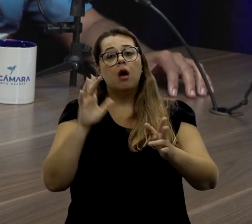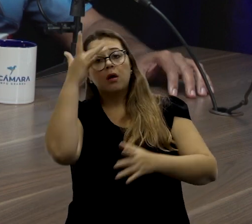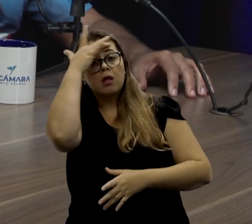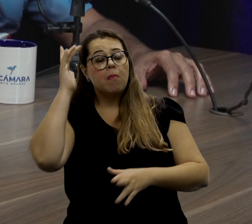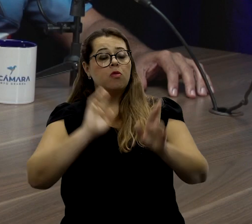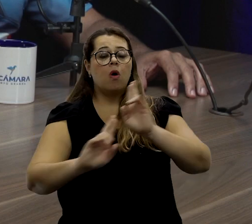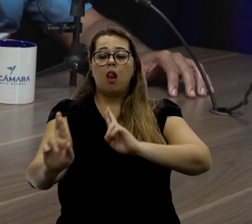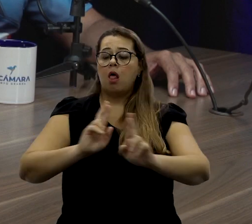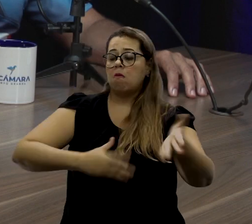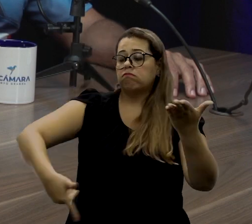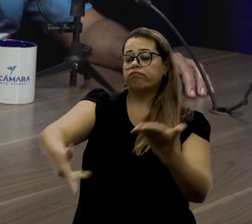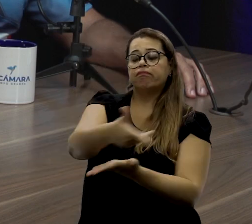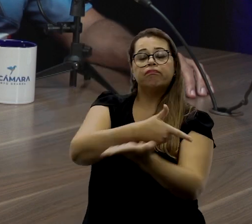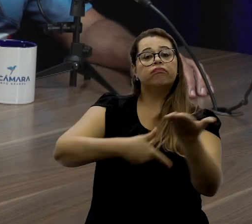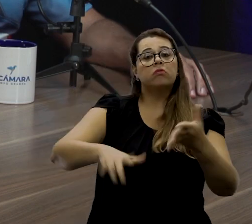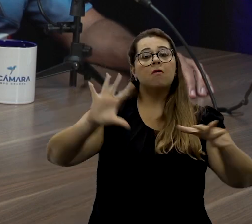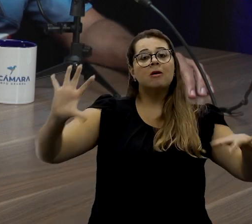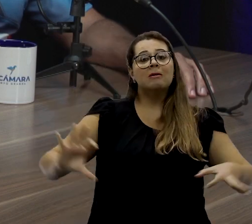pessoas, fazer vínculos,